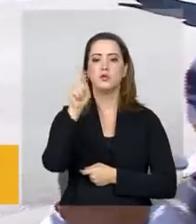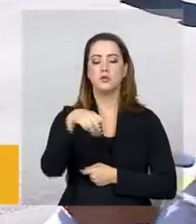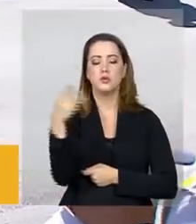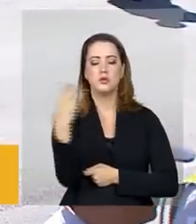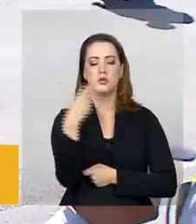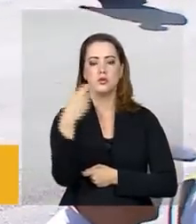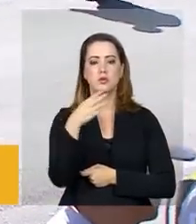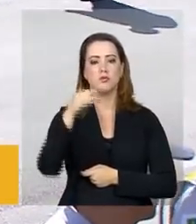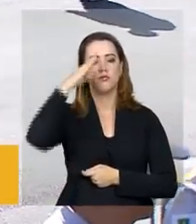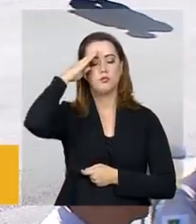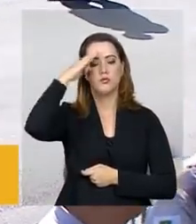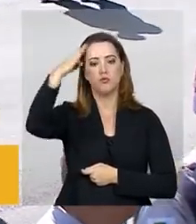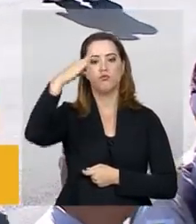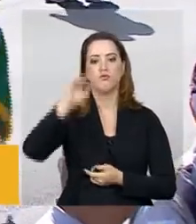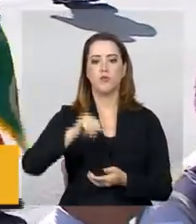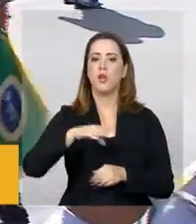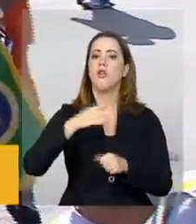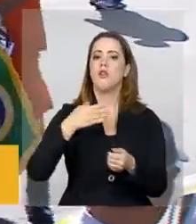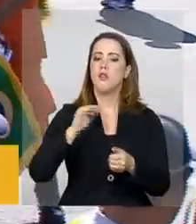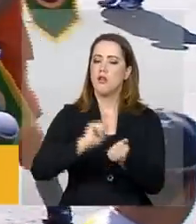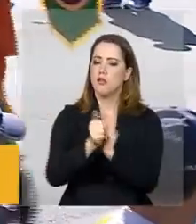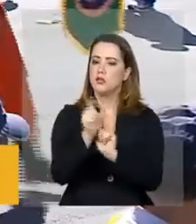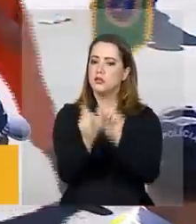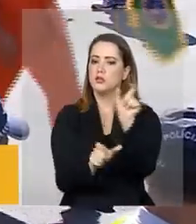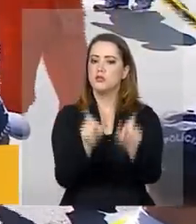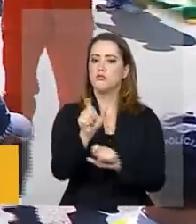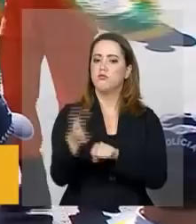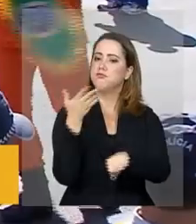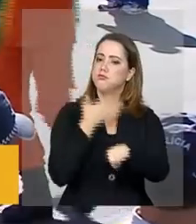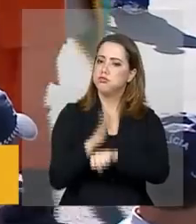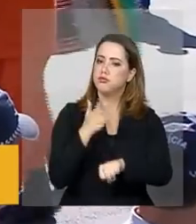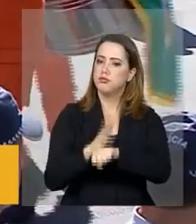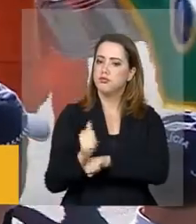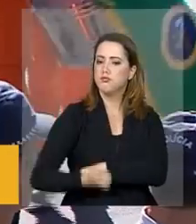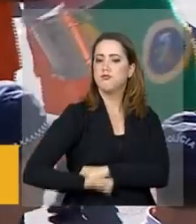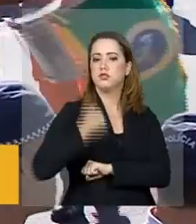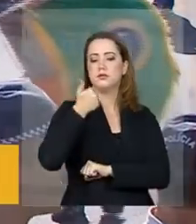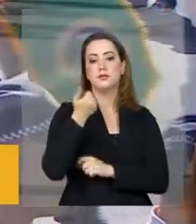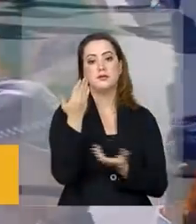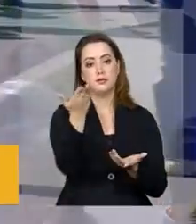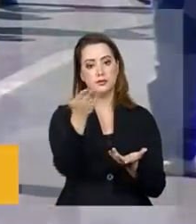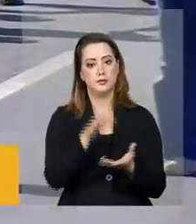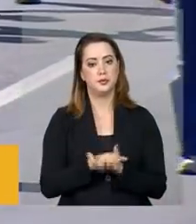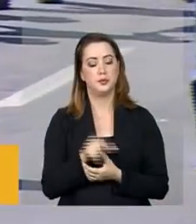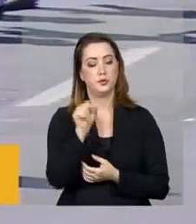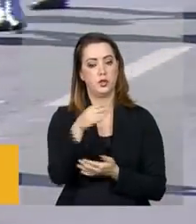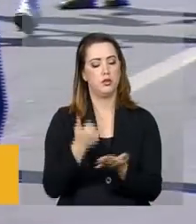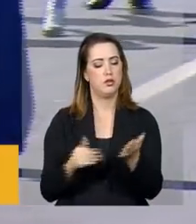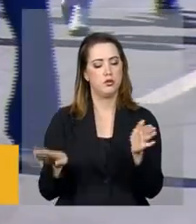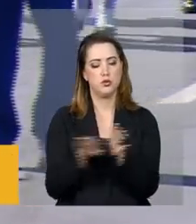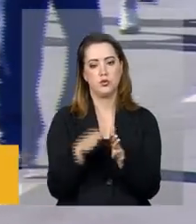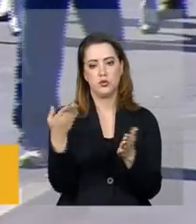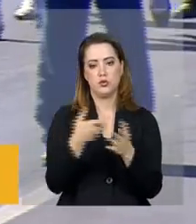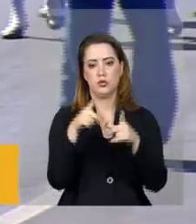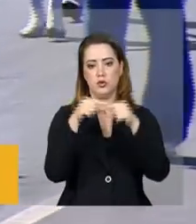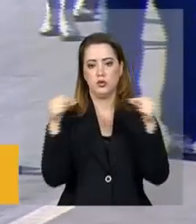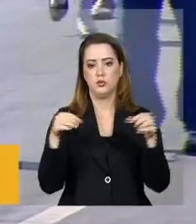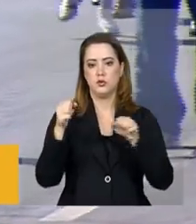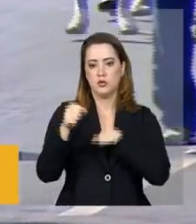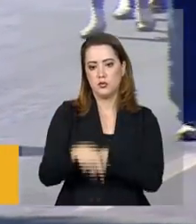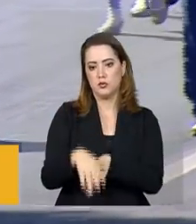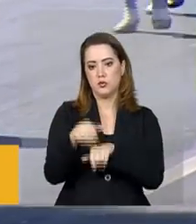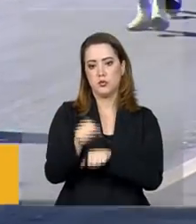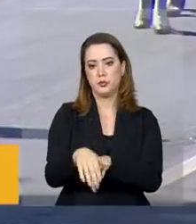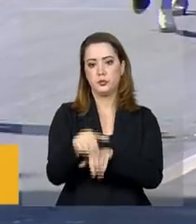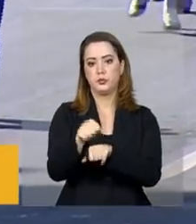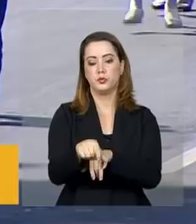sargento, é atleta de alto rendimento e tá aí, veio junto com os cadetes, chegou em Brasília para o desfile. O desfile que esse ano tem